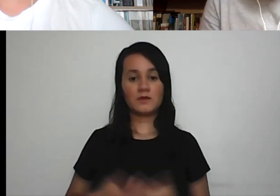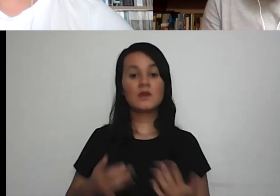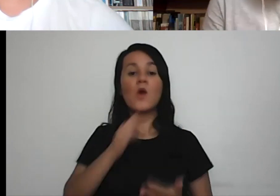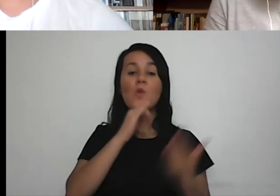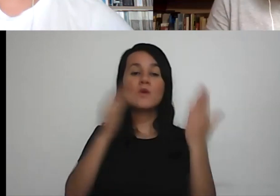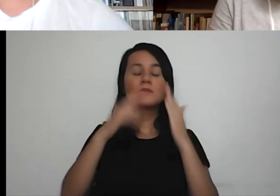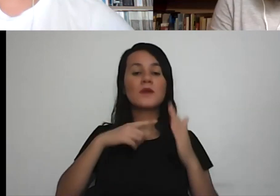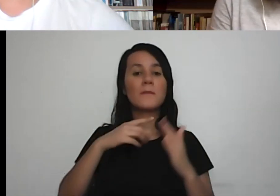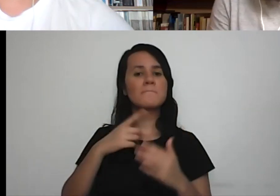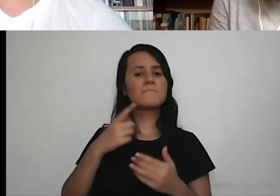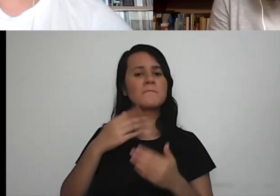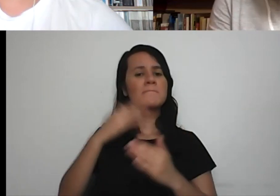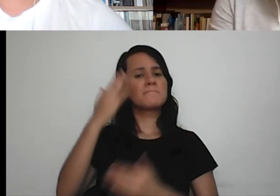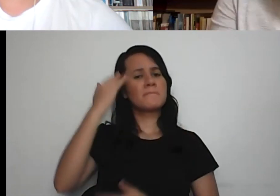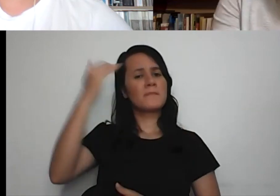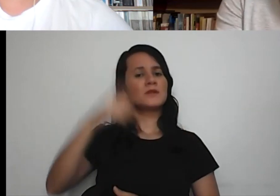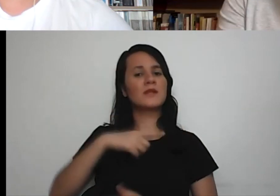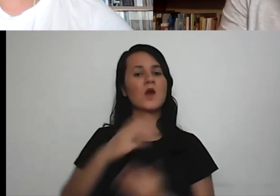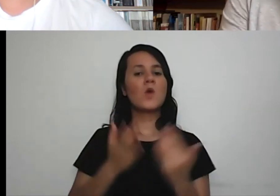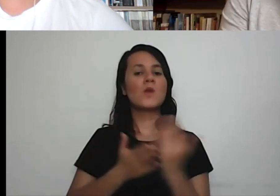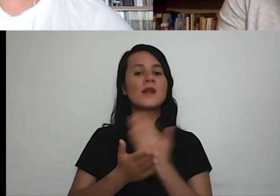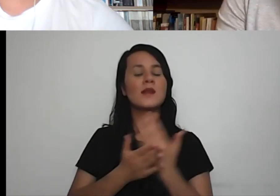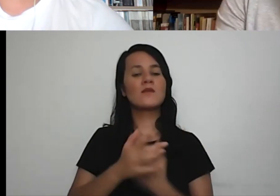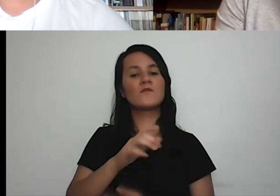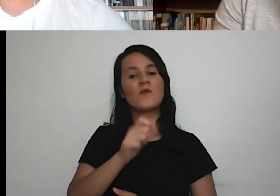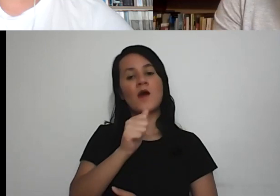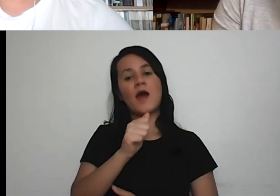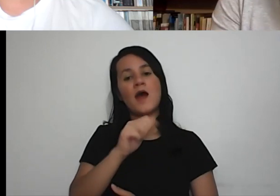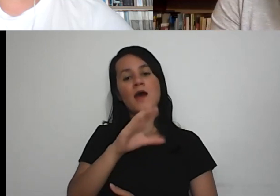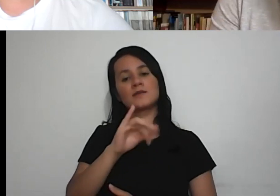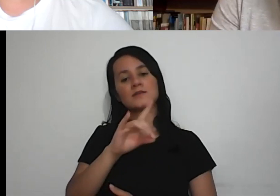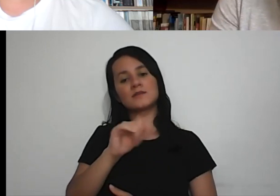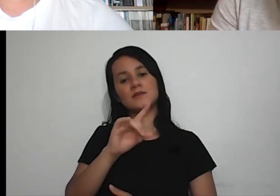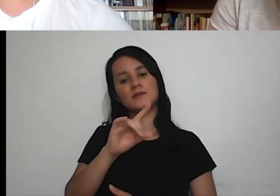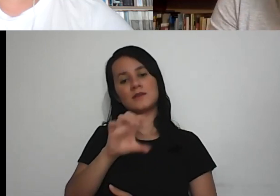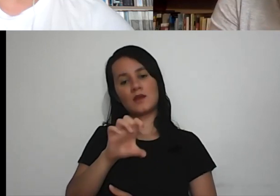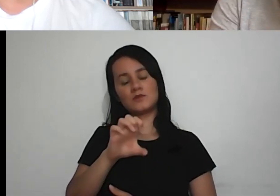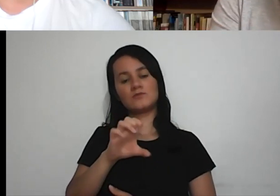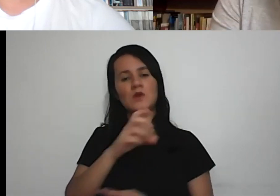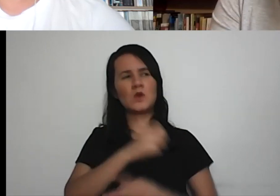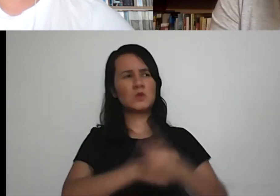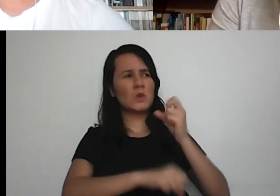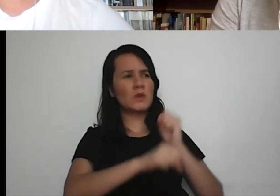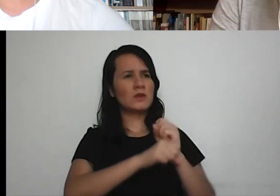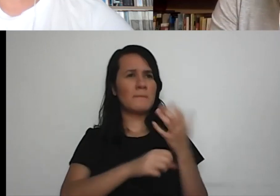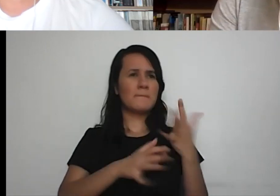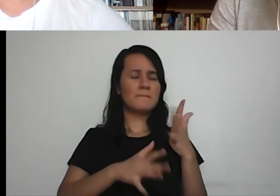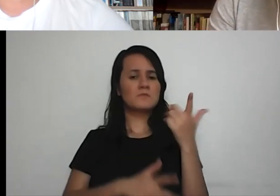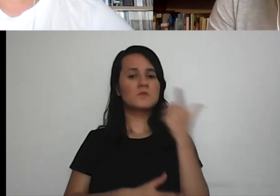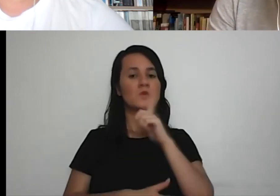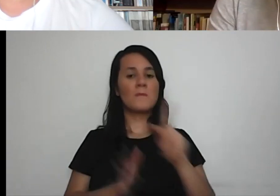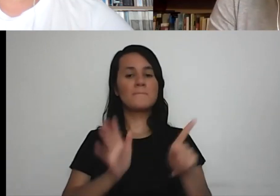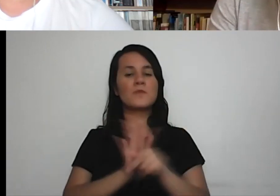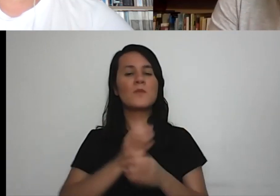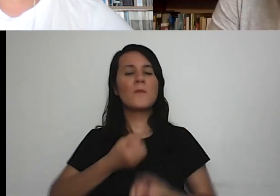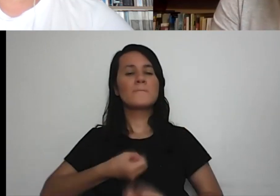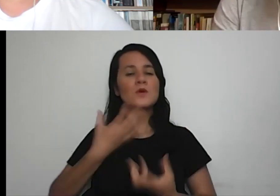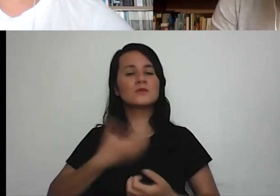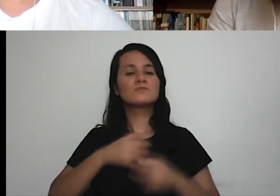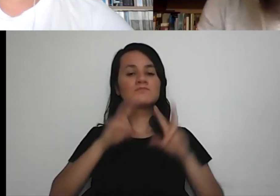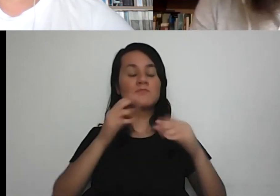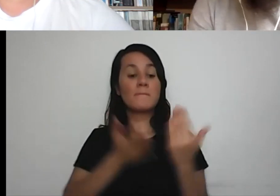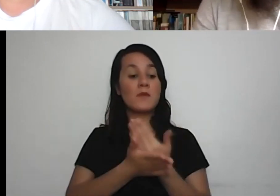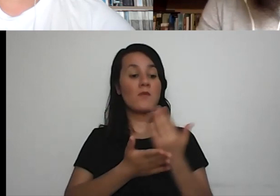sucesso foi o livro A Cidade, né, que ganhou de poesia, que ganhou há uns 2 anos o prêmio de melhor